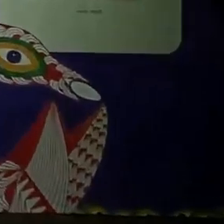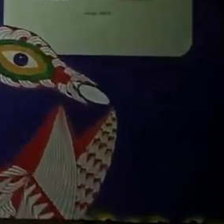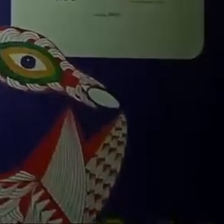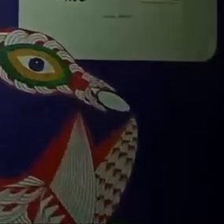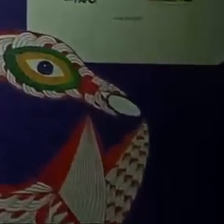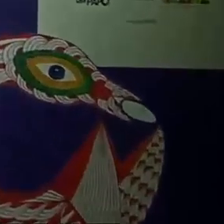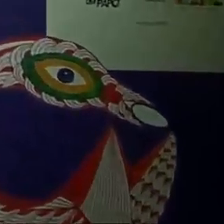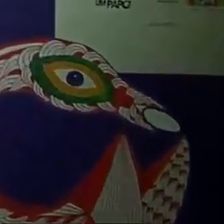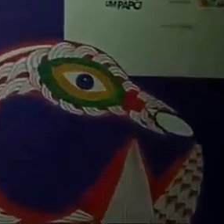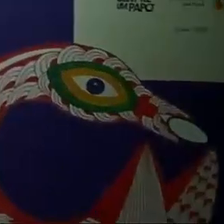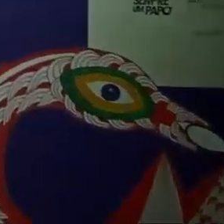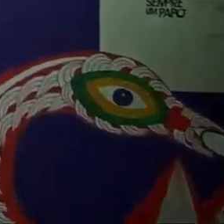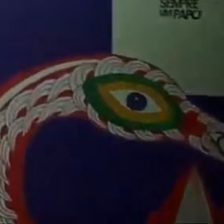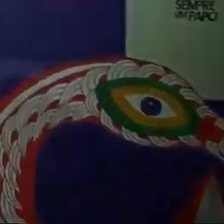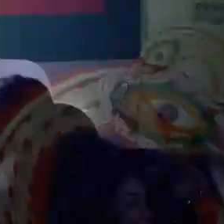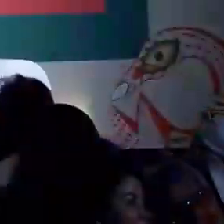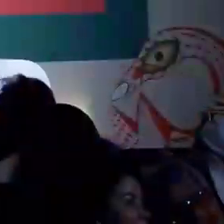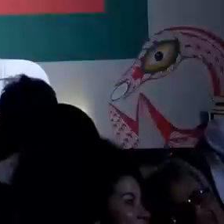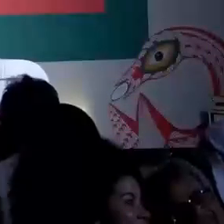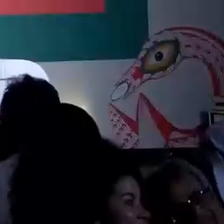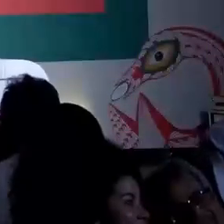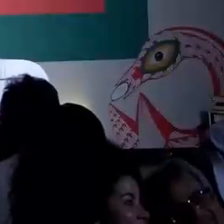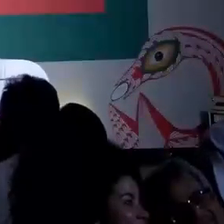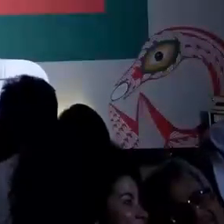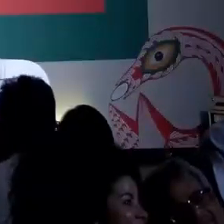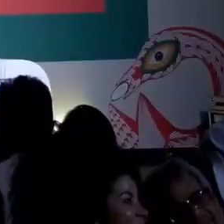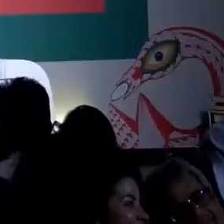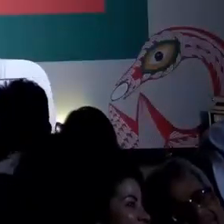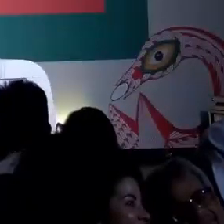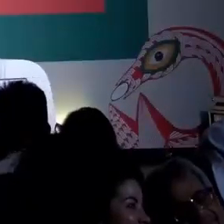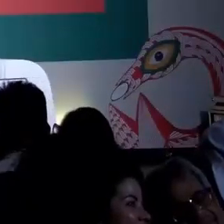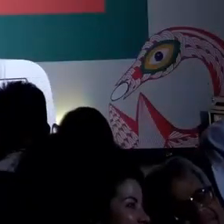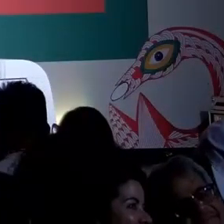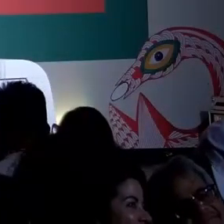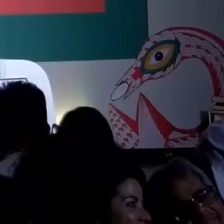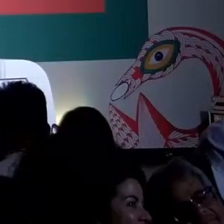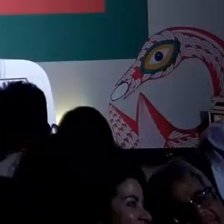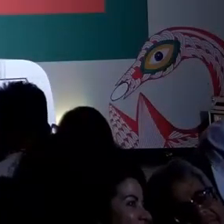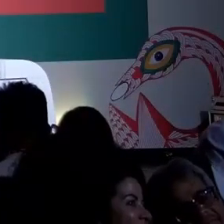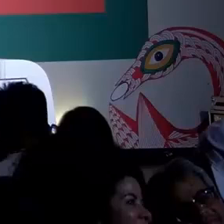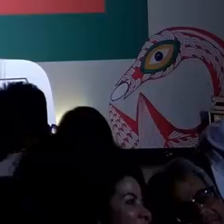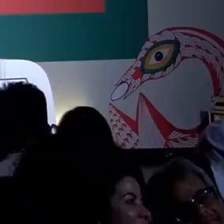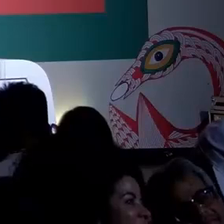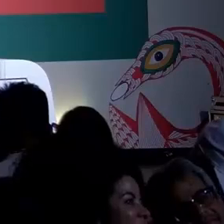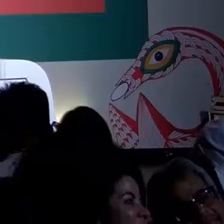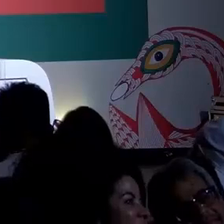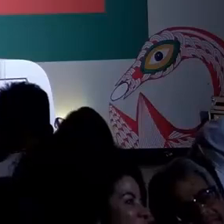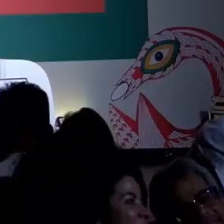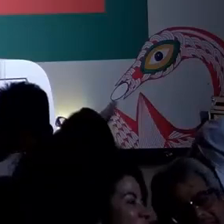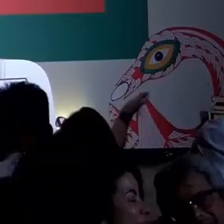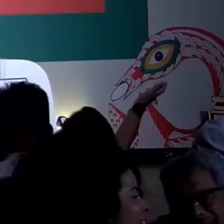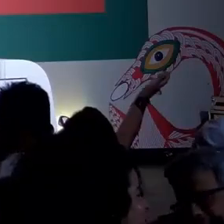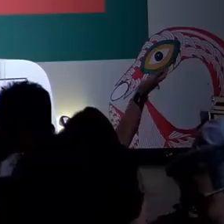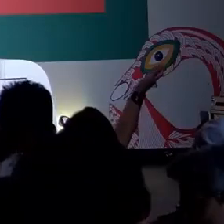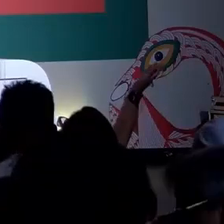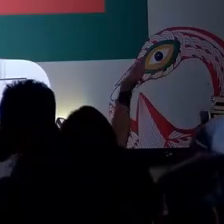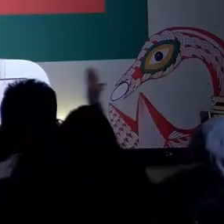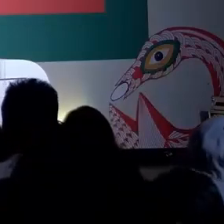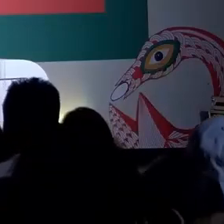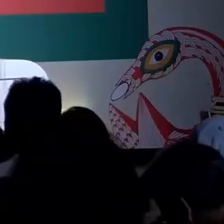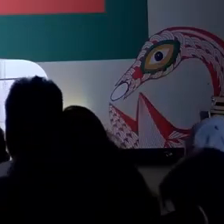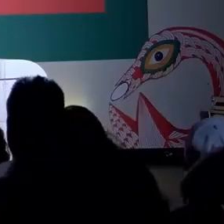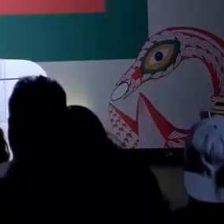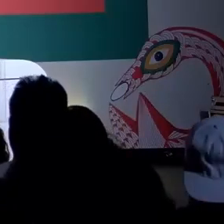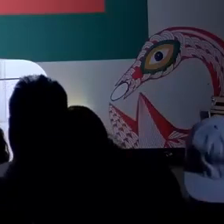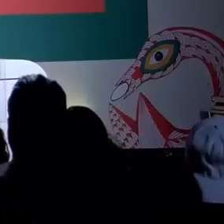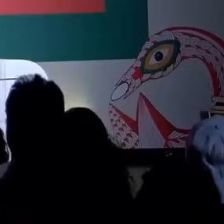Boa noite, Paracatu. Um defeito de É a desumanização. sessão de encerramento. A roda de Boa conversa noite, acontece Paracatu. no Teatro Afonso